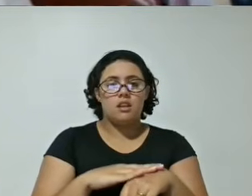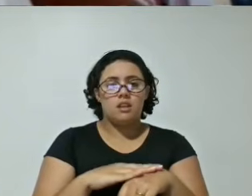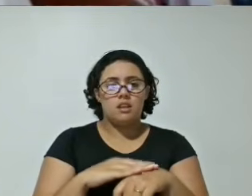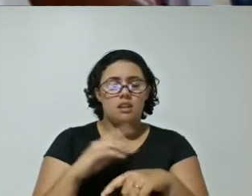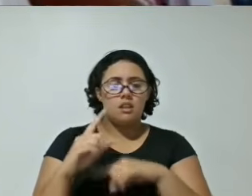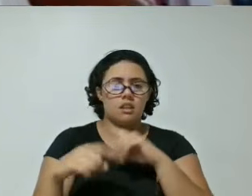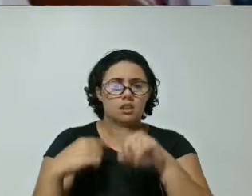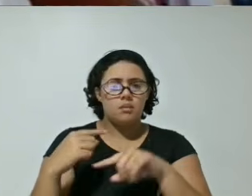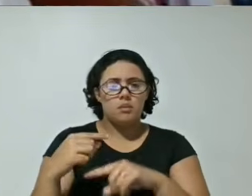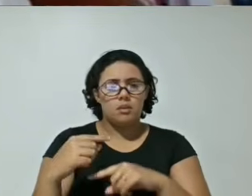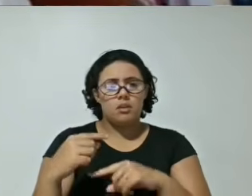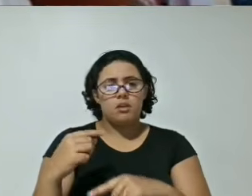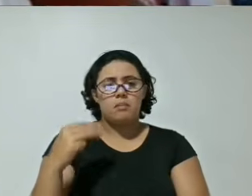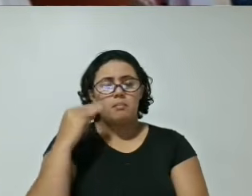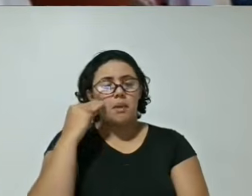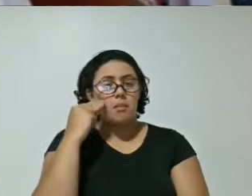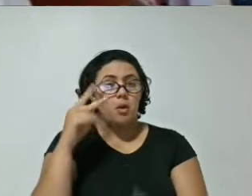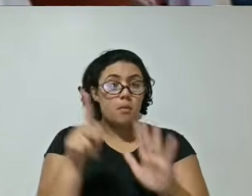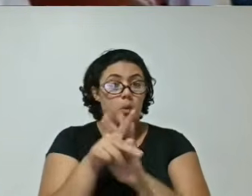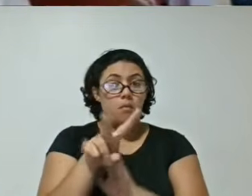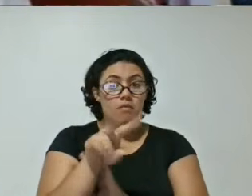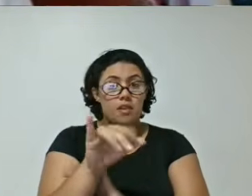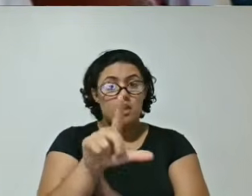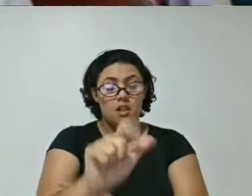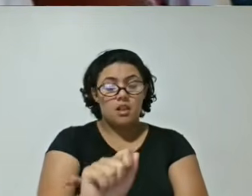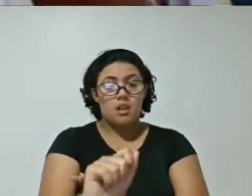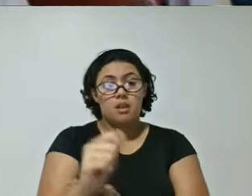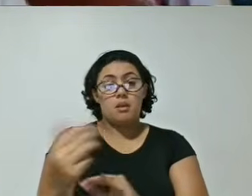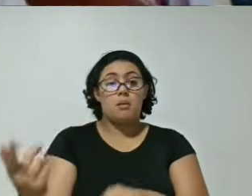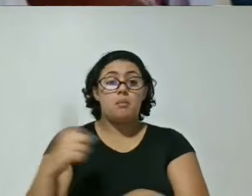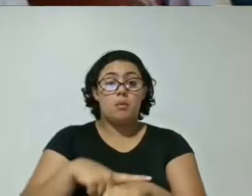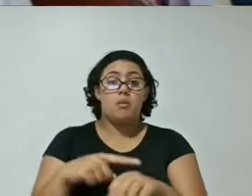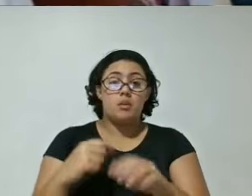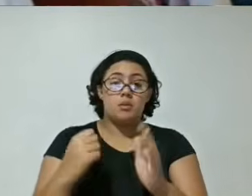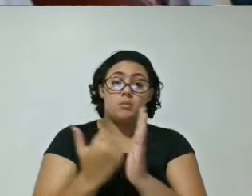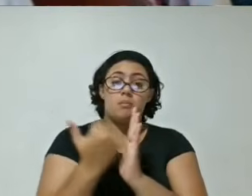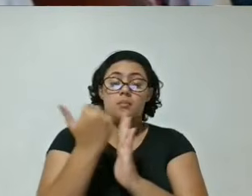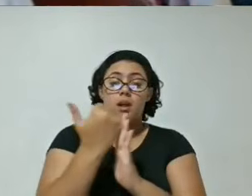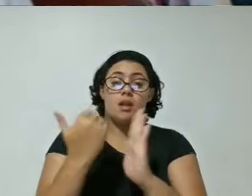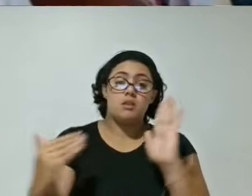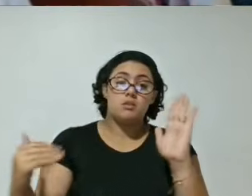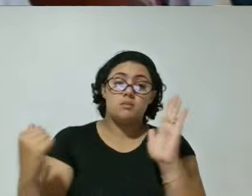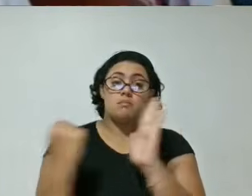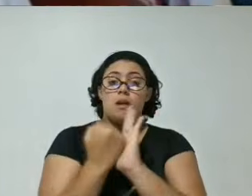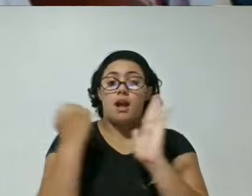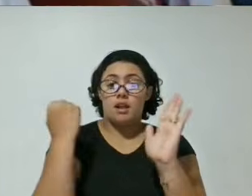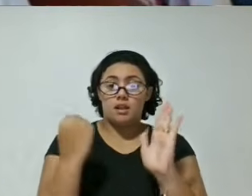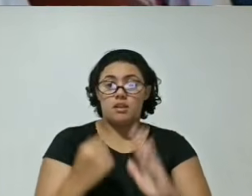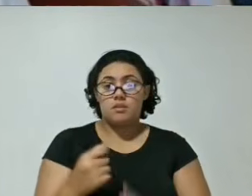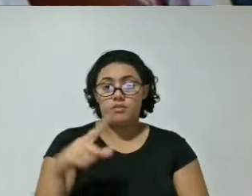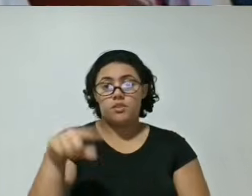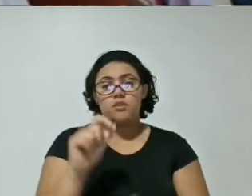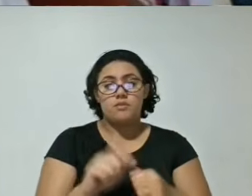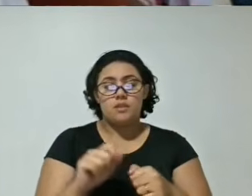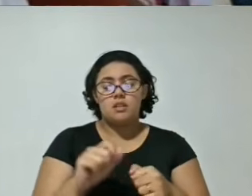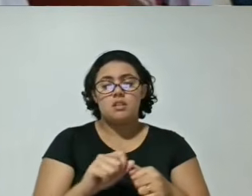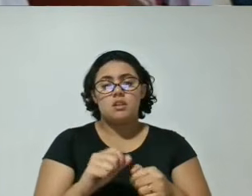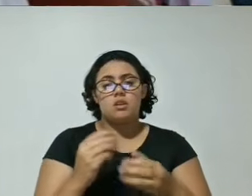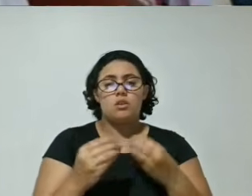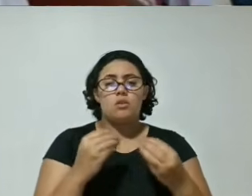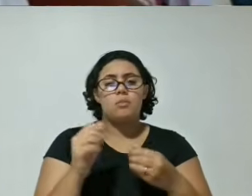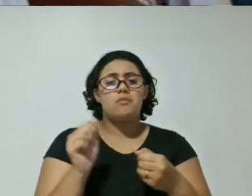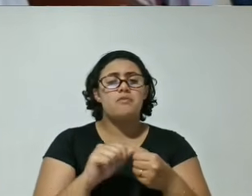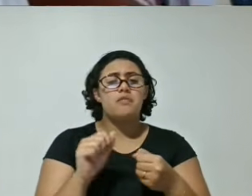momentos mais marcantes ali desse período. E vocês fizeram,